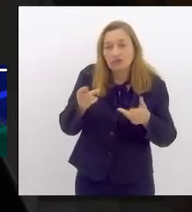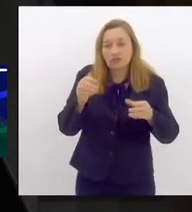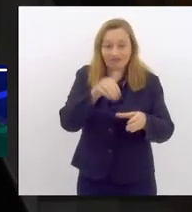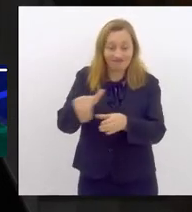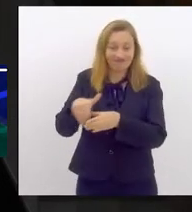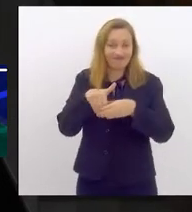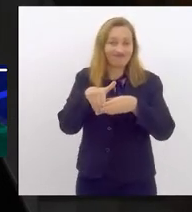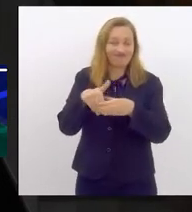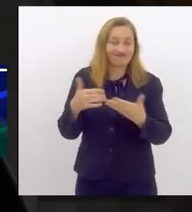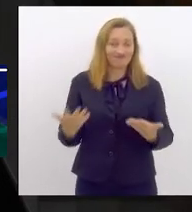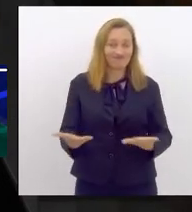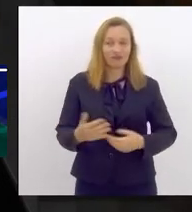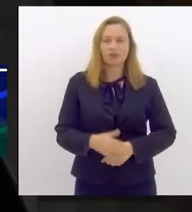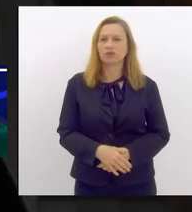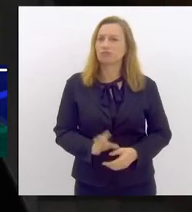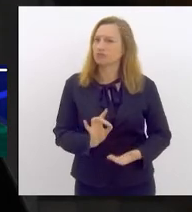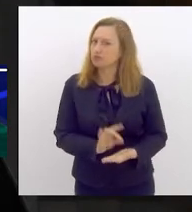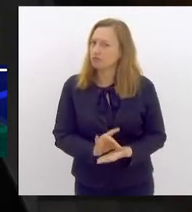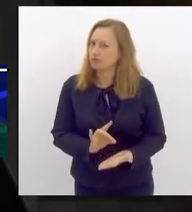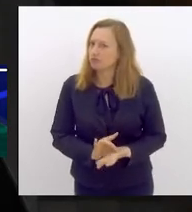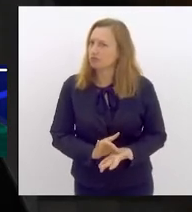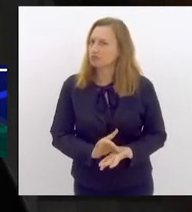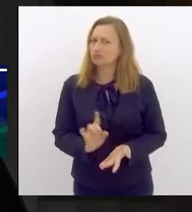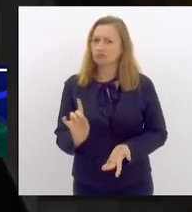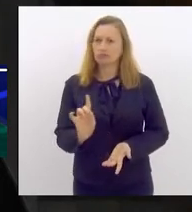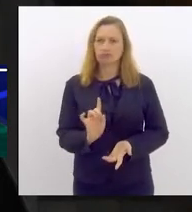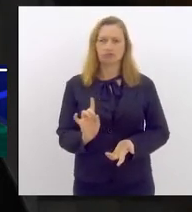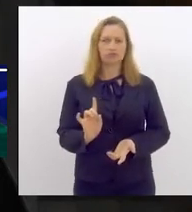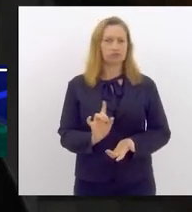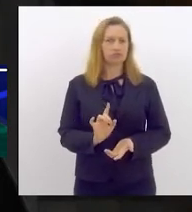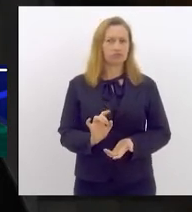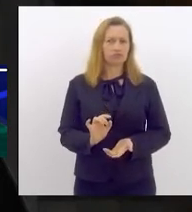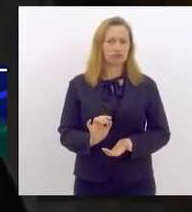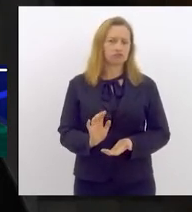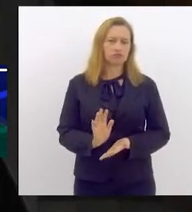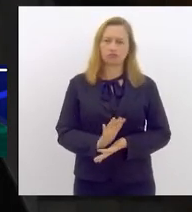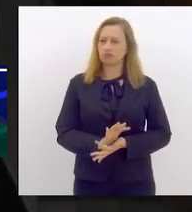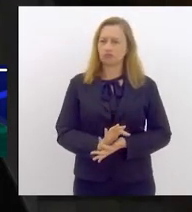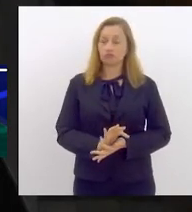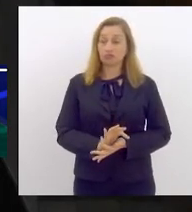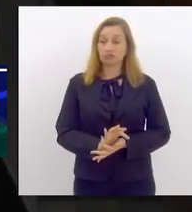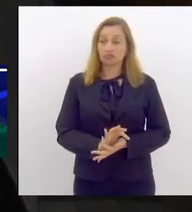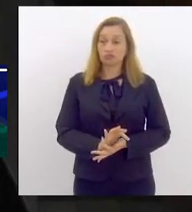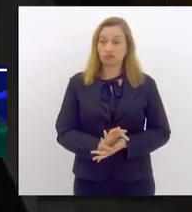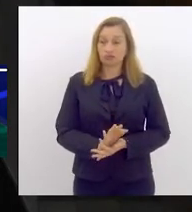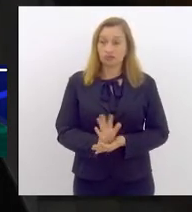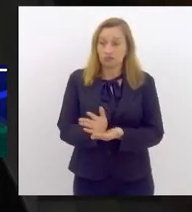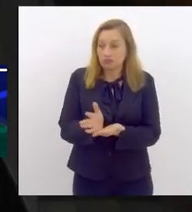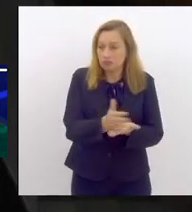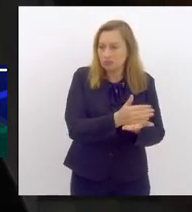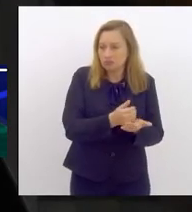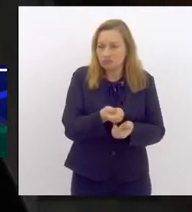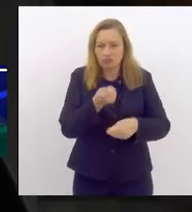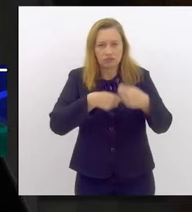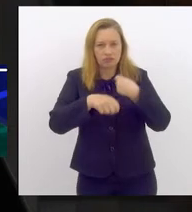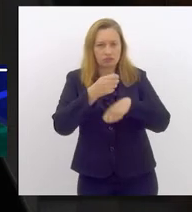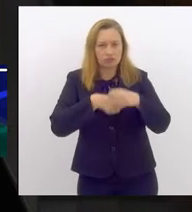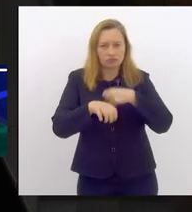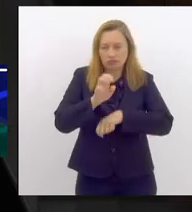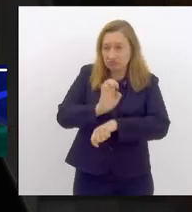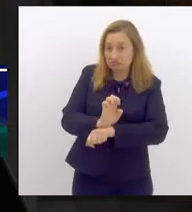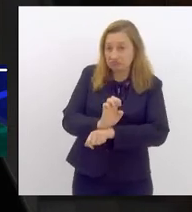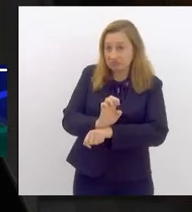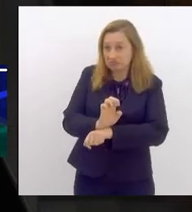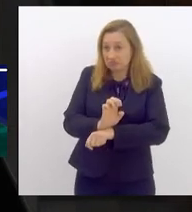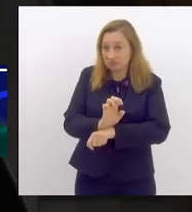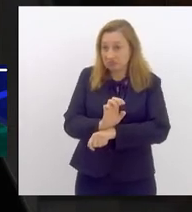eleitoral e na verdade não há nenhum elemento relevante de recuperação Econômica no estado